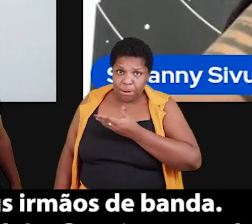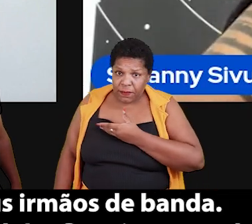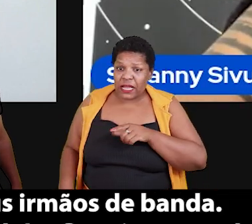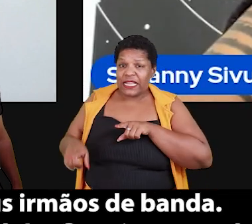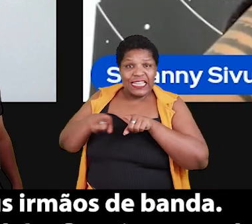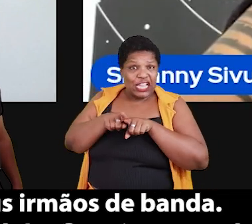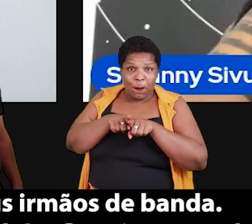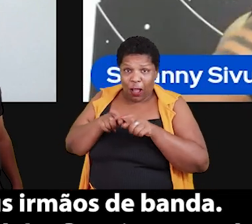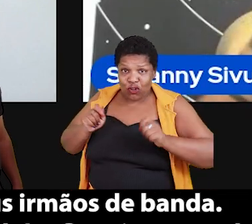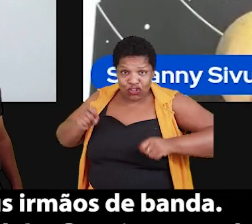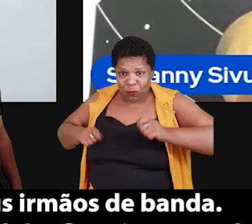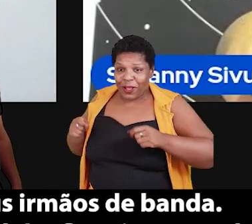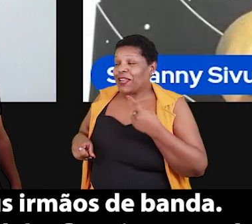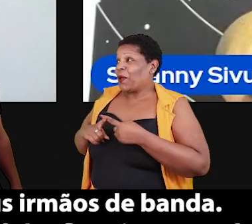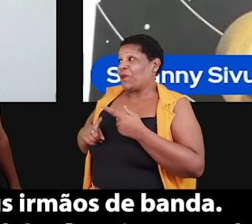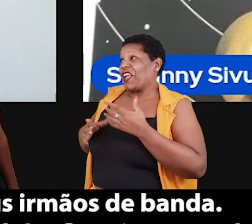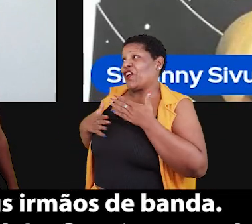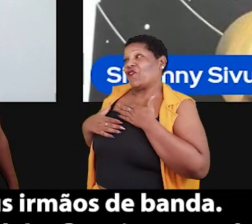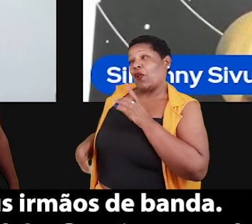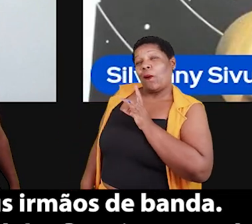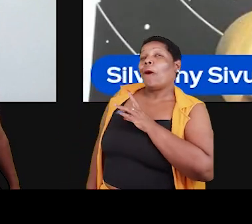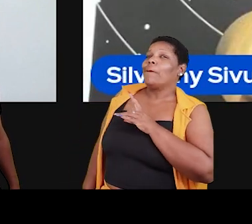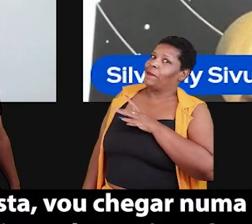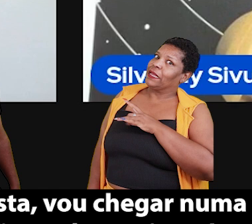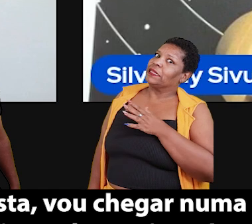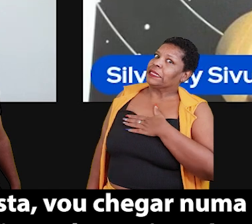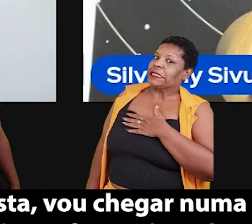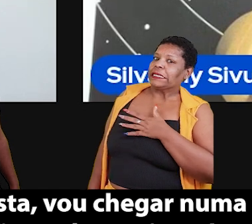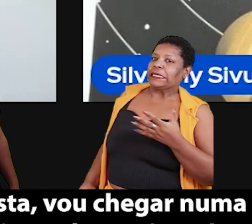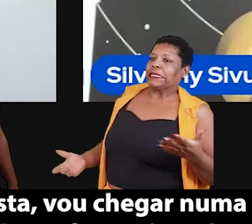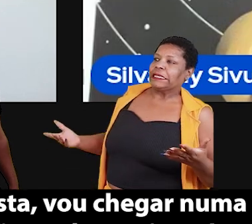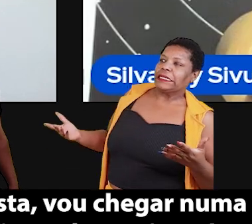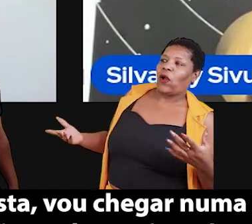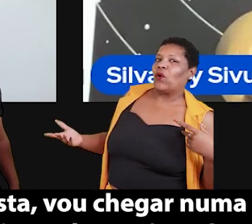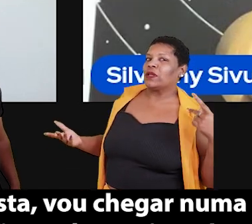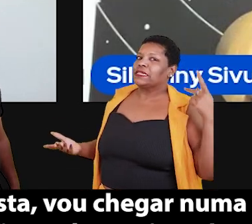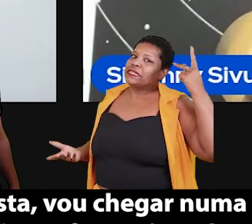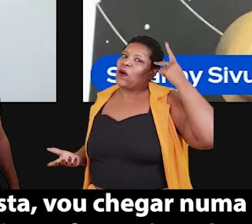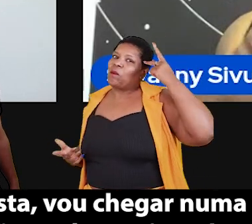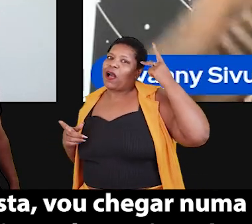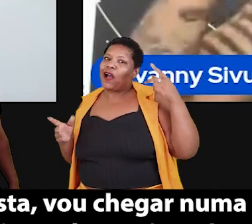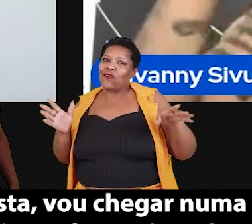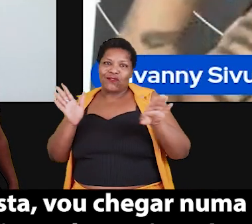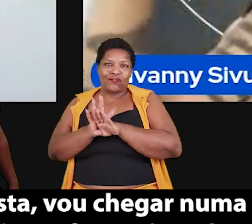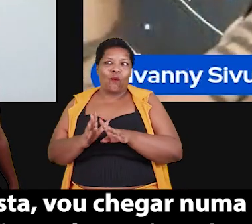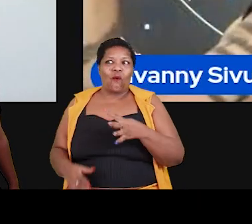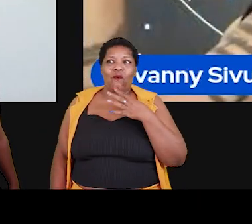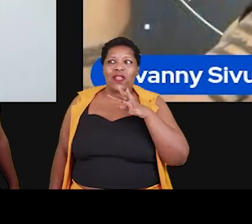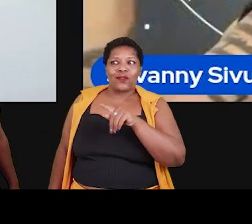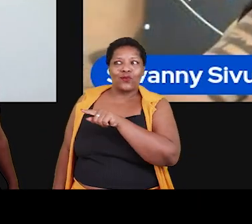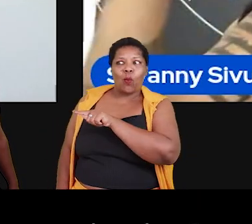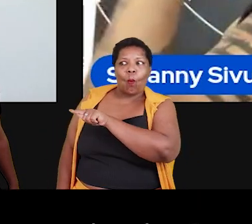meus irmãos de banda, porque eu também fiquei com medo, né? Pô, eu sou paulista, vou chegar numa banda que eu não conheço